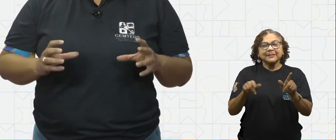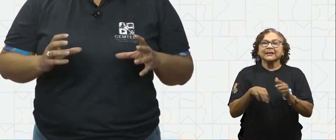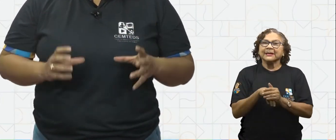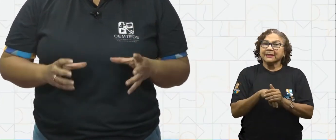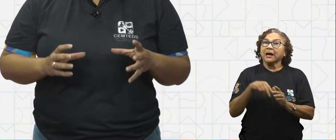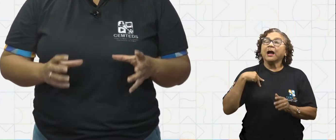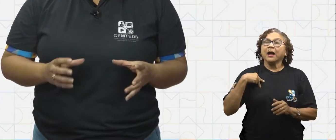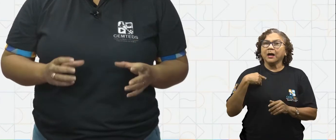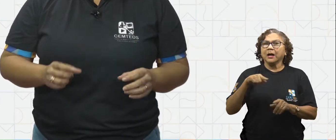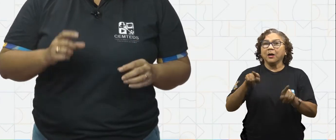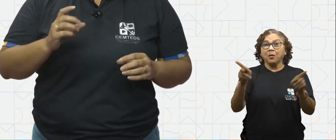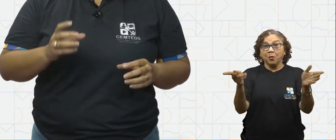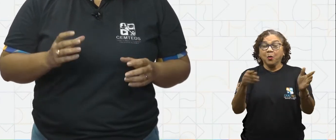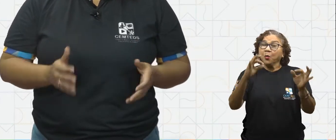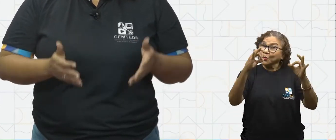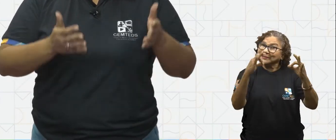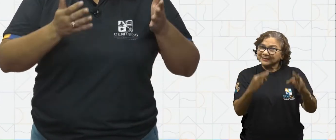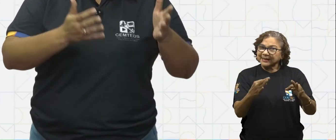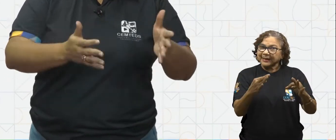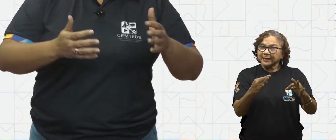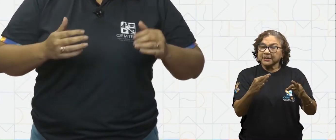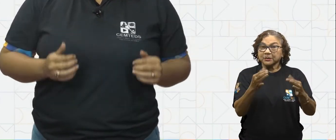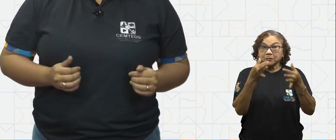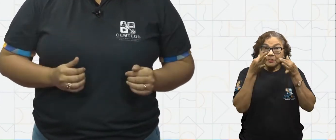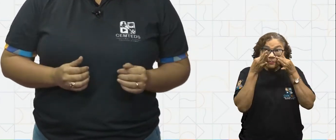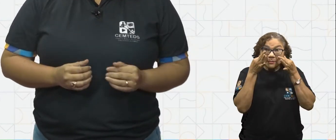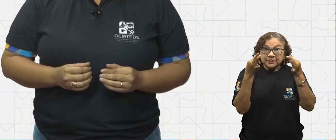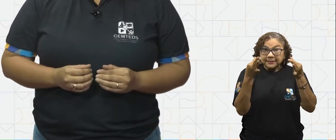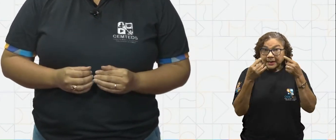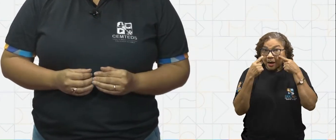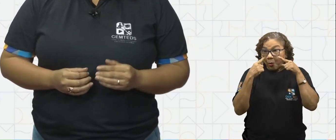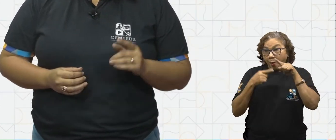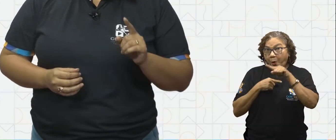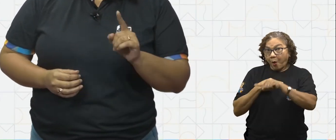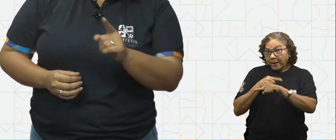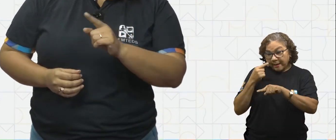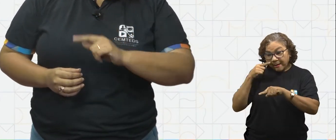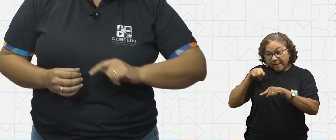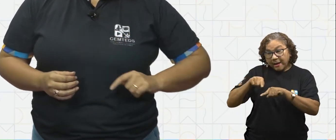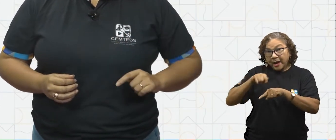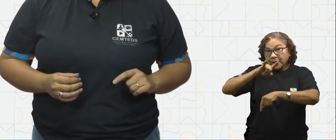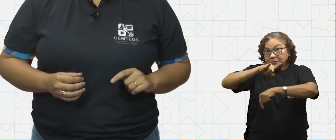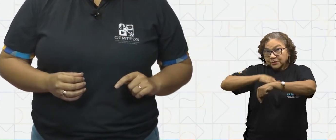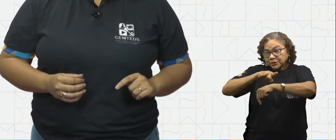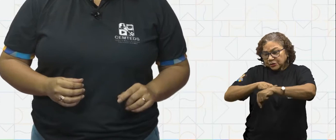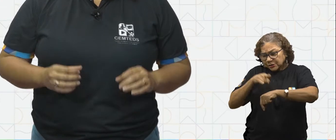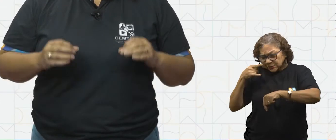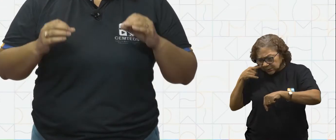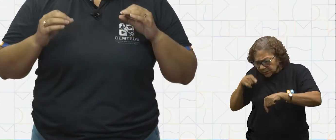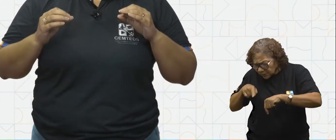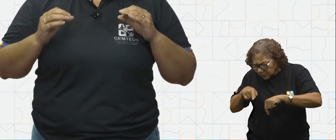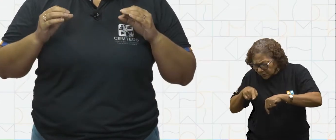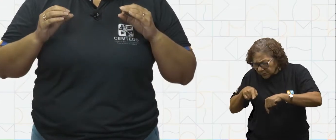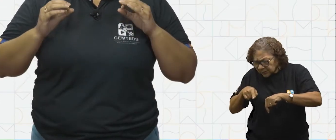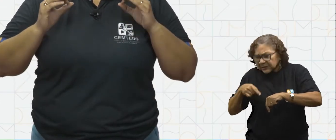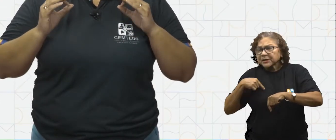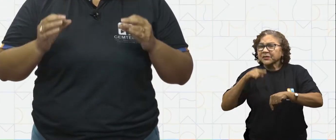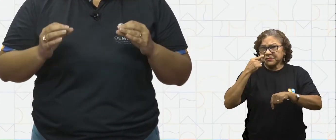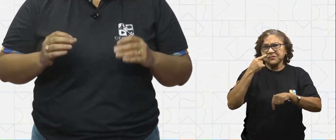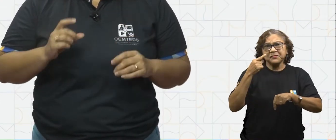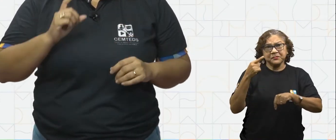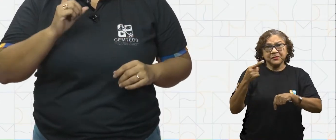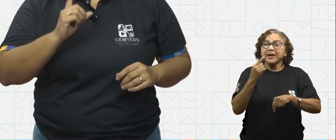o ideal é estar sempre atento à cor da urina para saber se você está consumindo a quantidade de